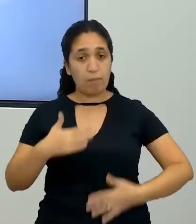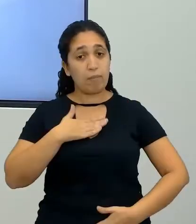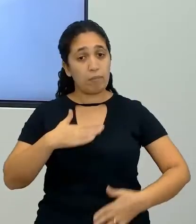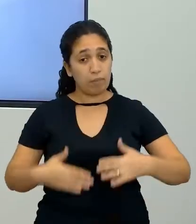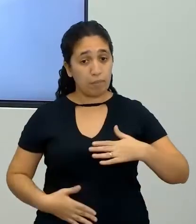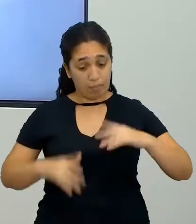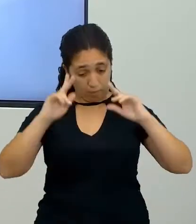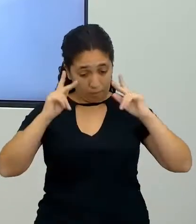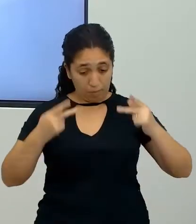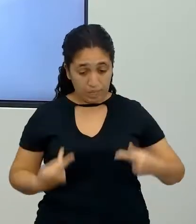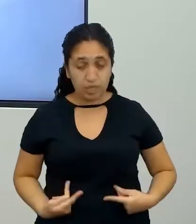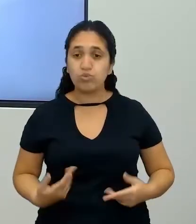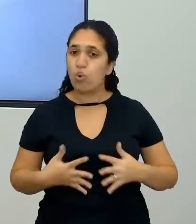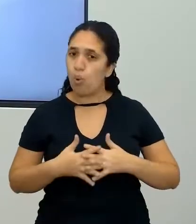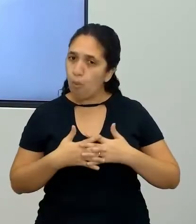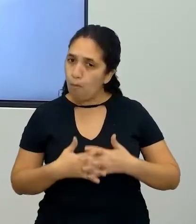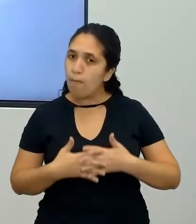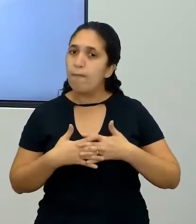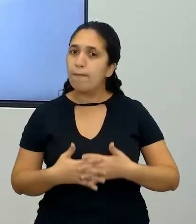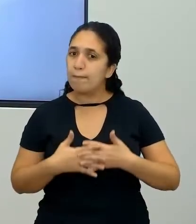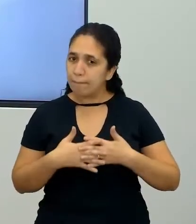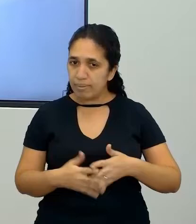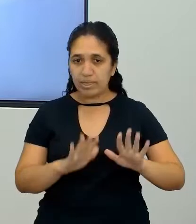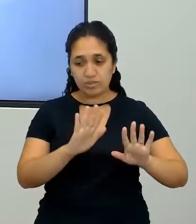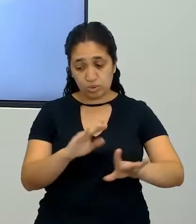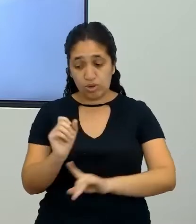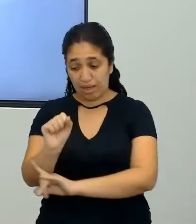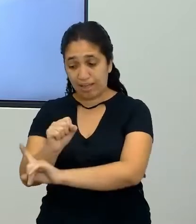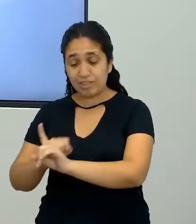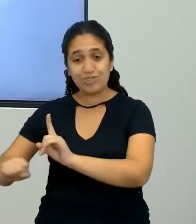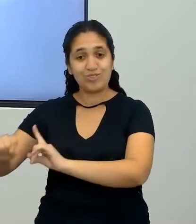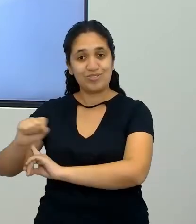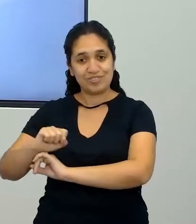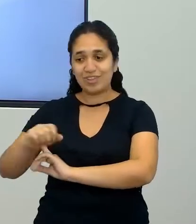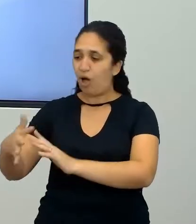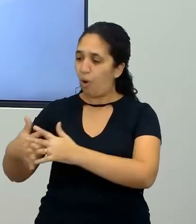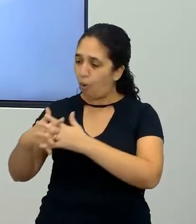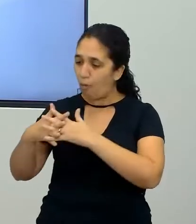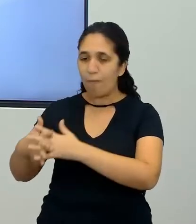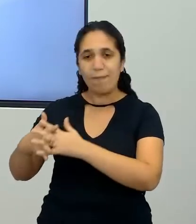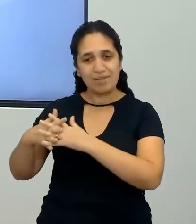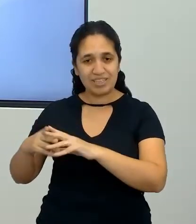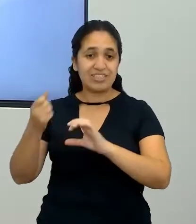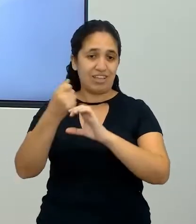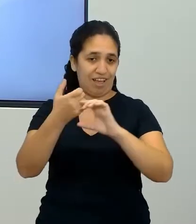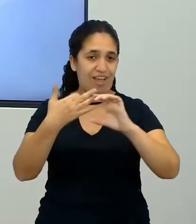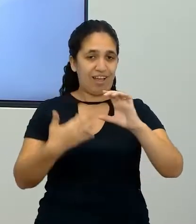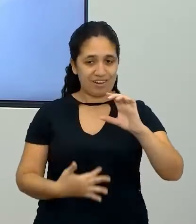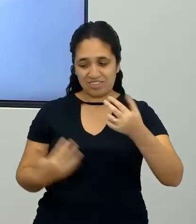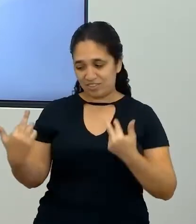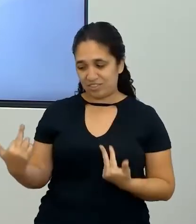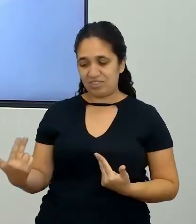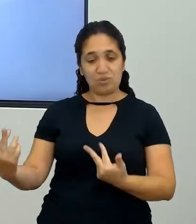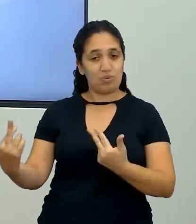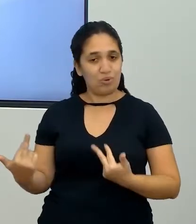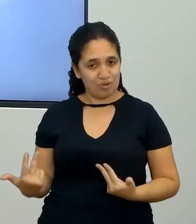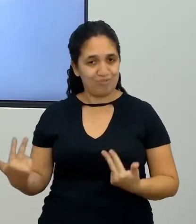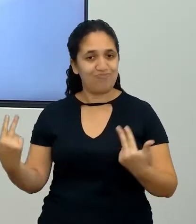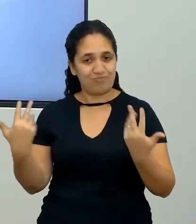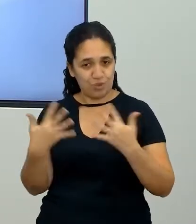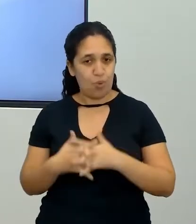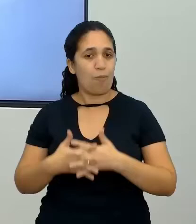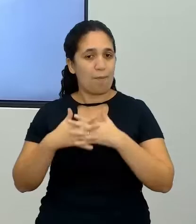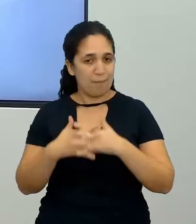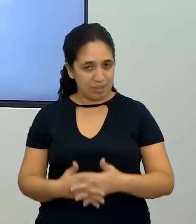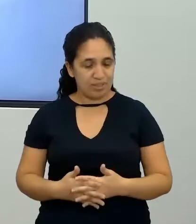corpo complexo, a sociedade também teria essa característica, né, de um organismo complexo também,